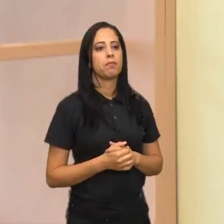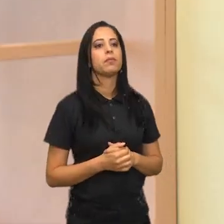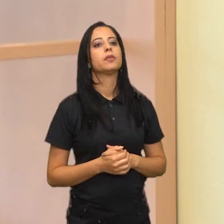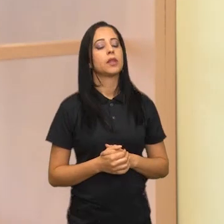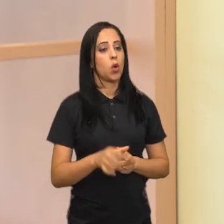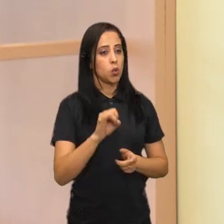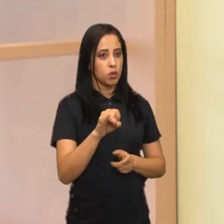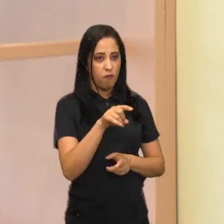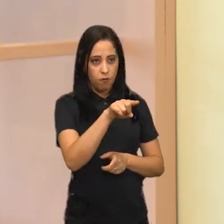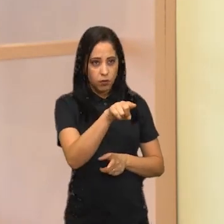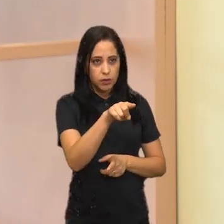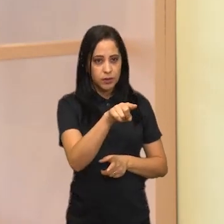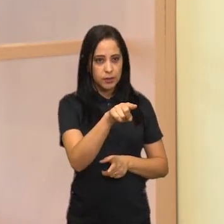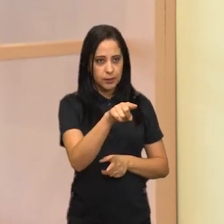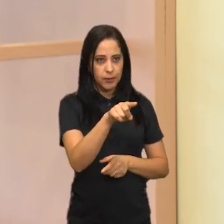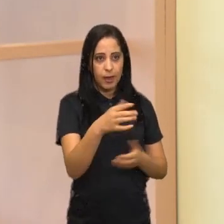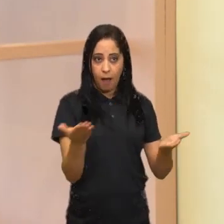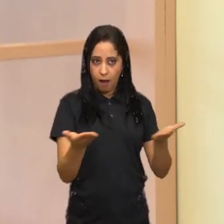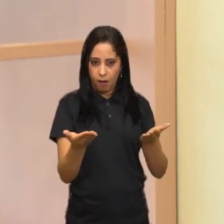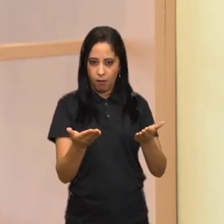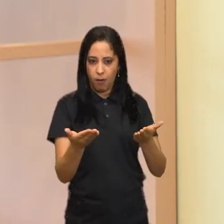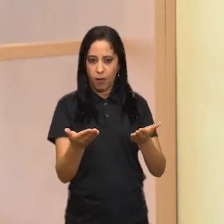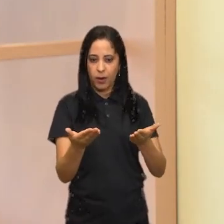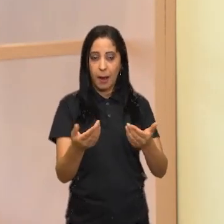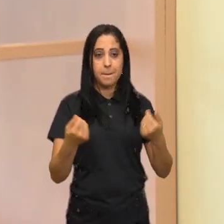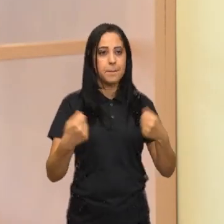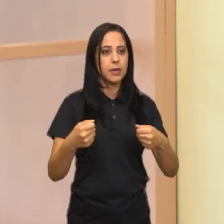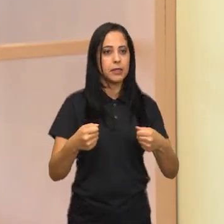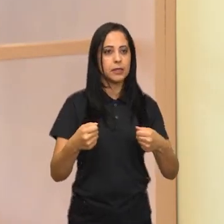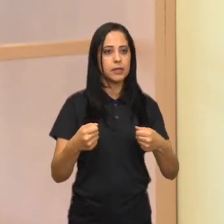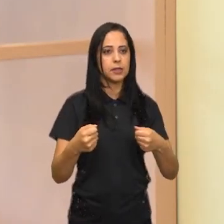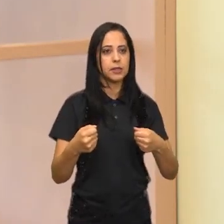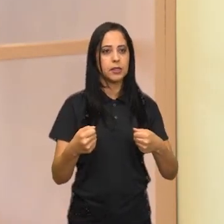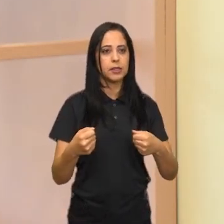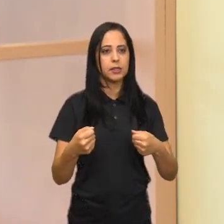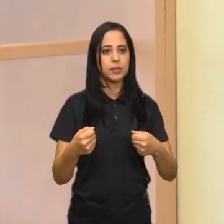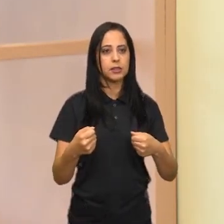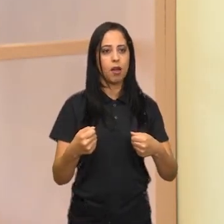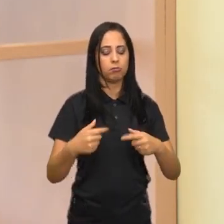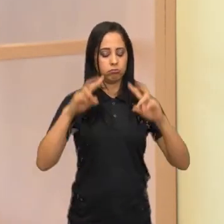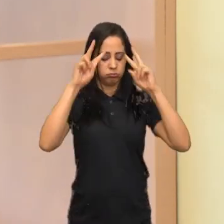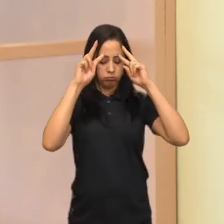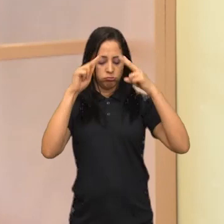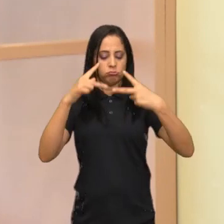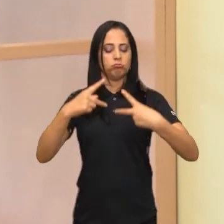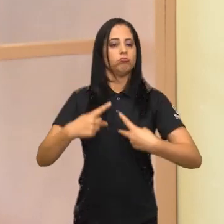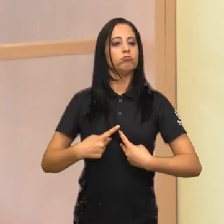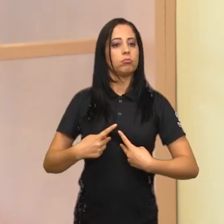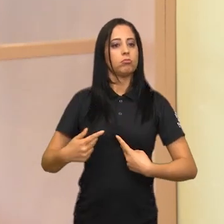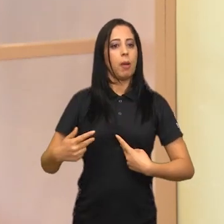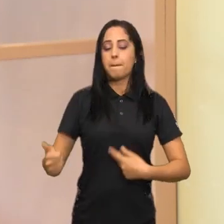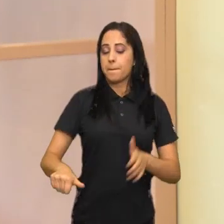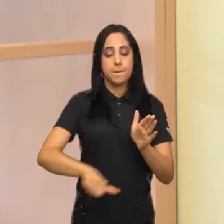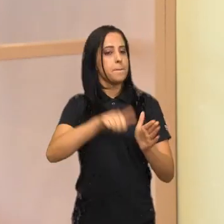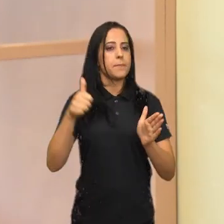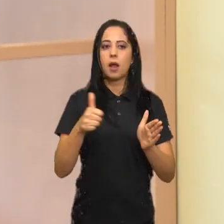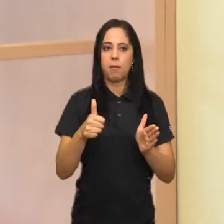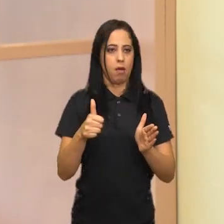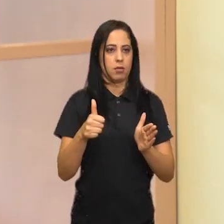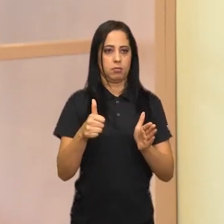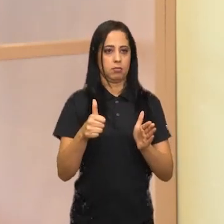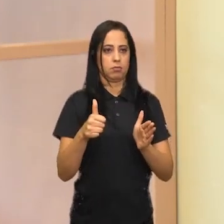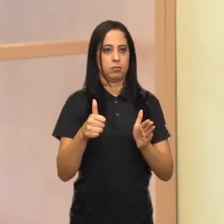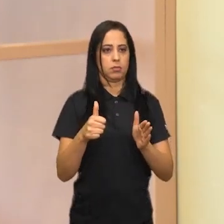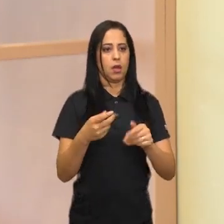Que vocês se coloquem, nesse momento, principalmente, se vocês se coloquem em primeiro lugar. Priorizem-se nesta fase,